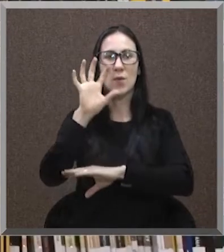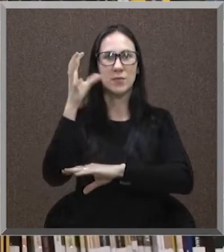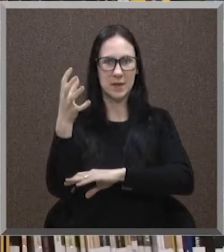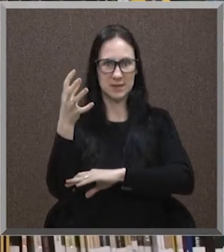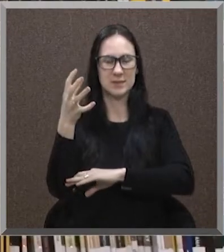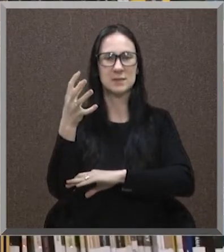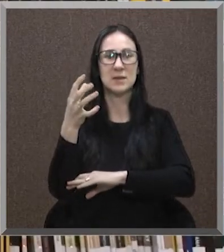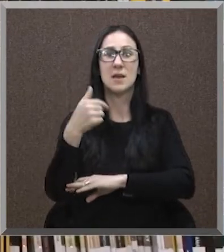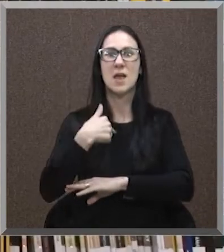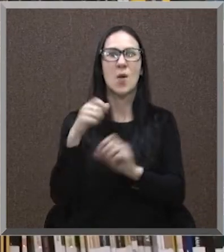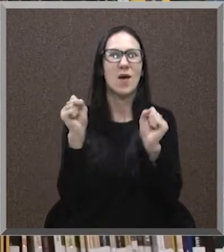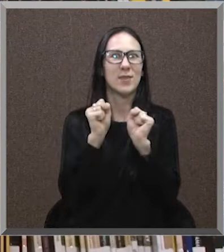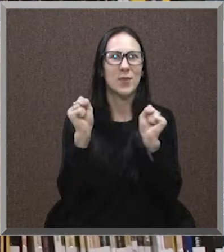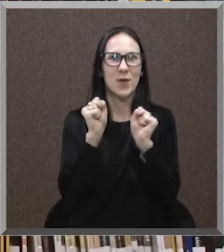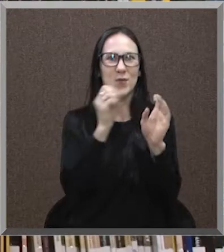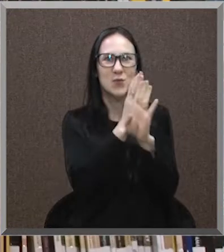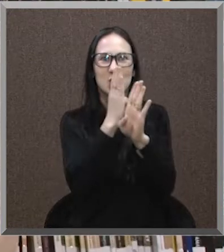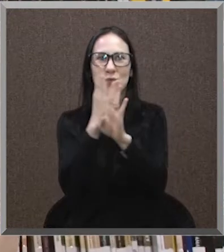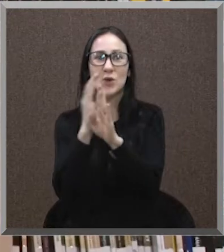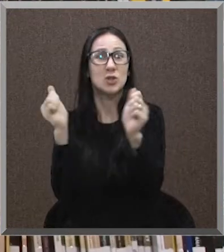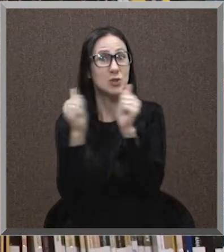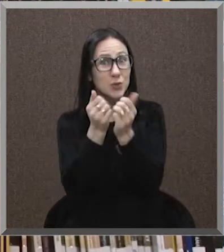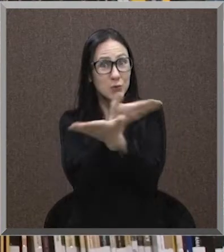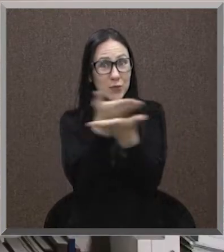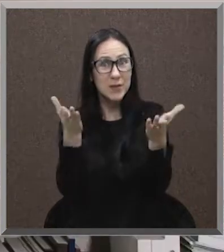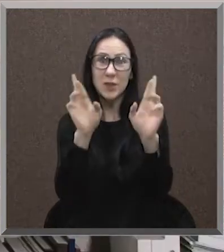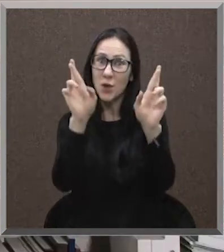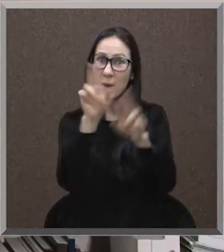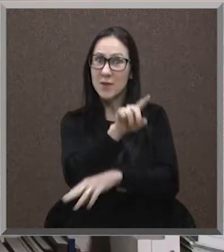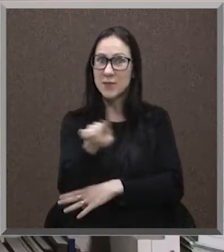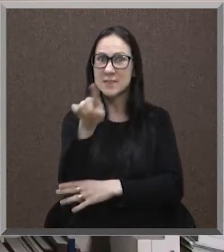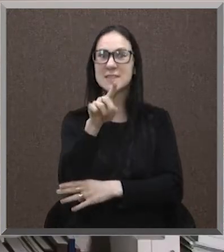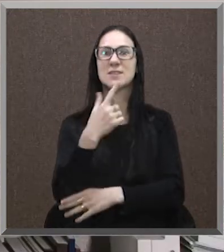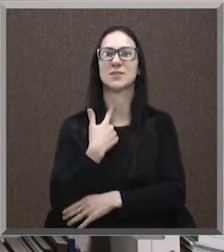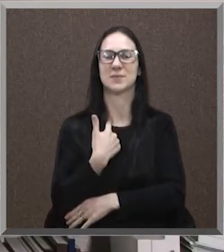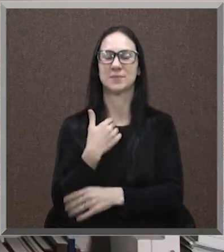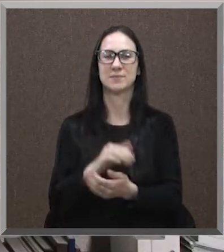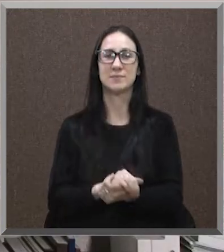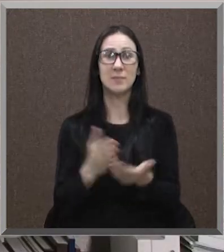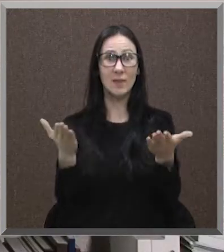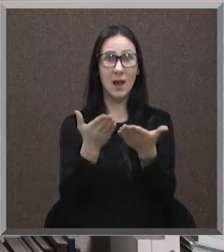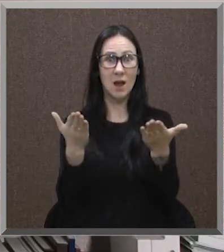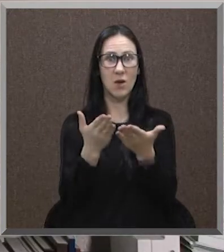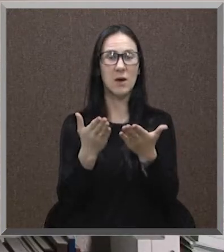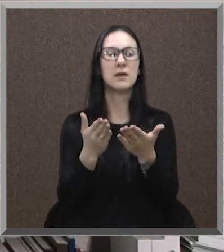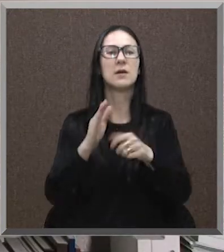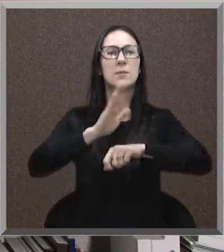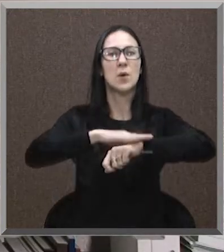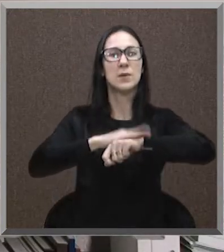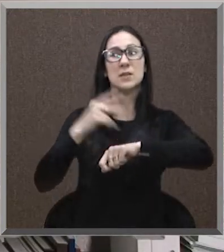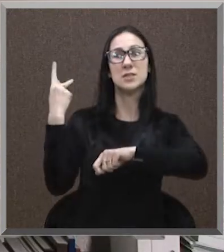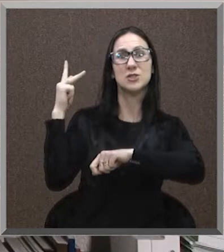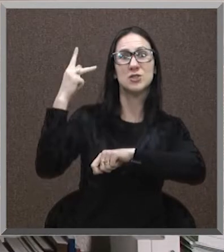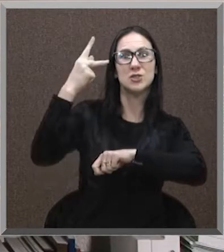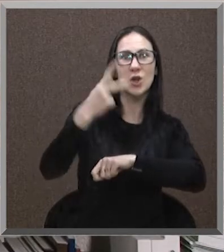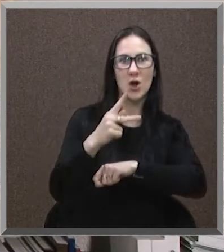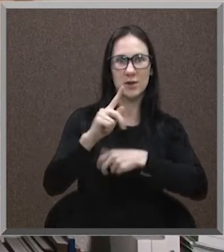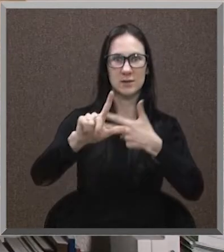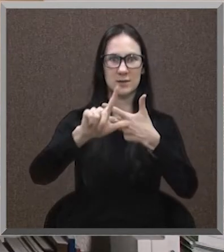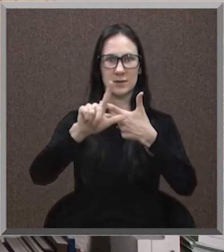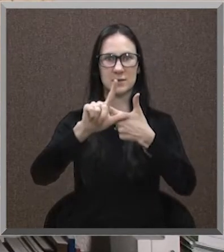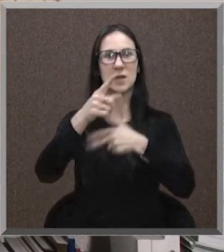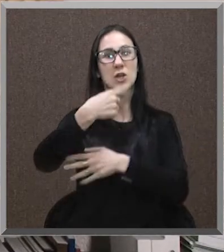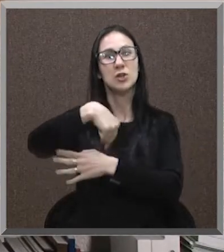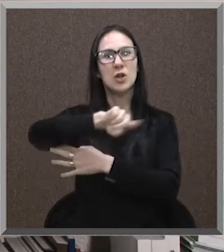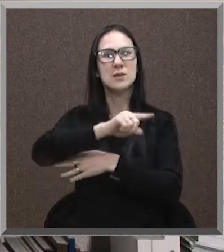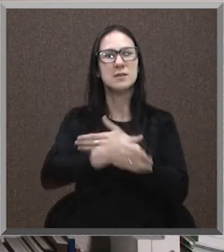essas descobertas com vocês e espero que vocês curtam também. Gente, chegou a hora do quadro História do Legislativo. É aquela viagem